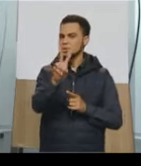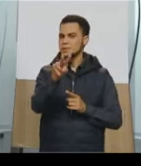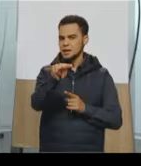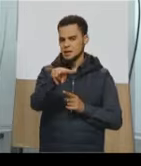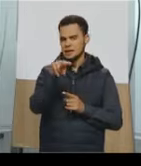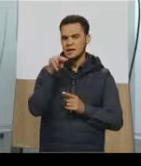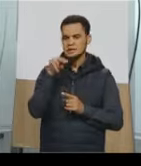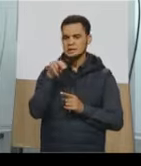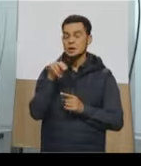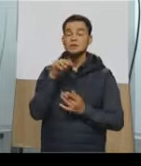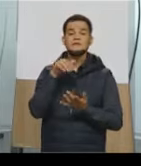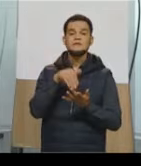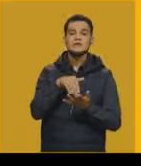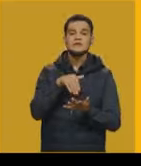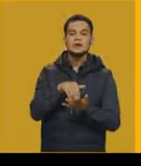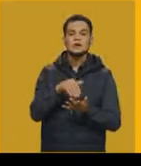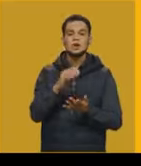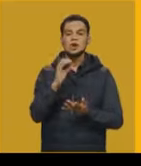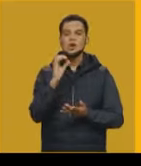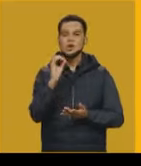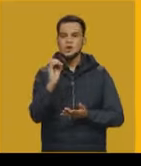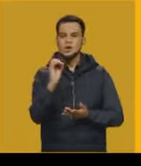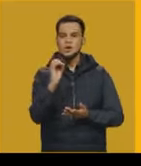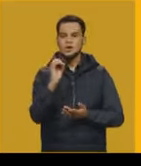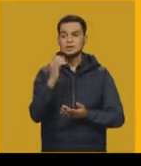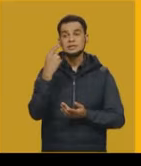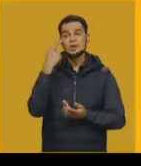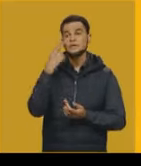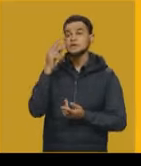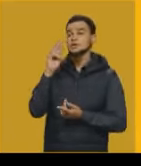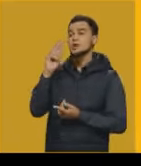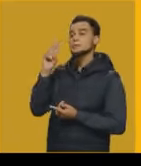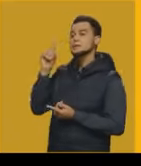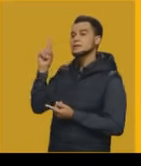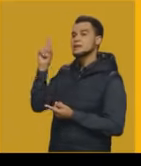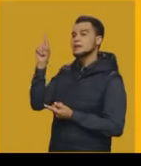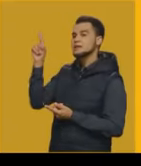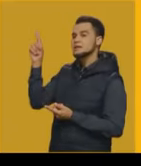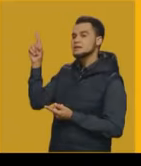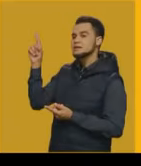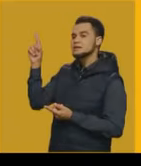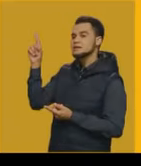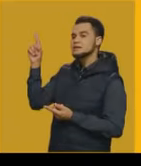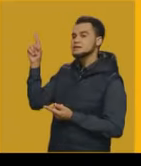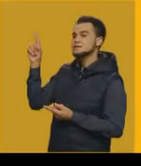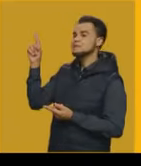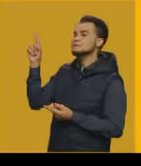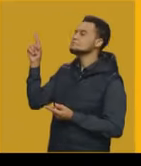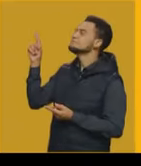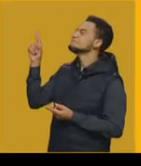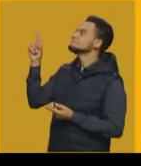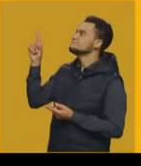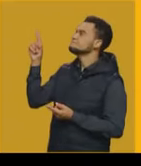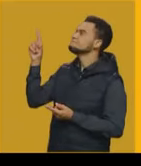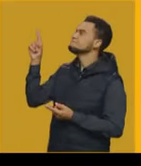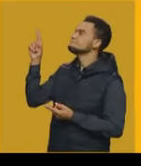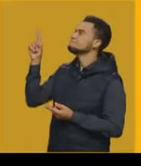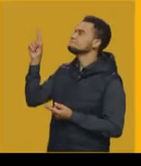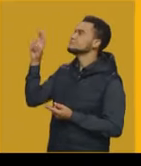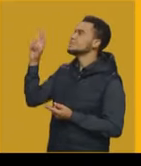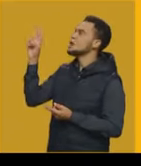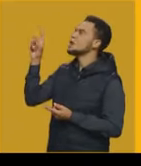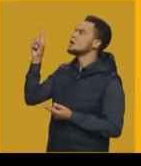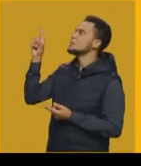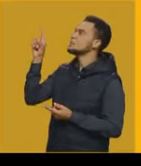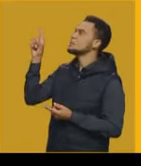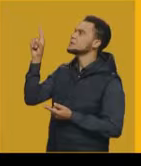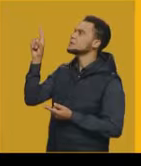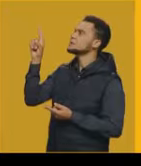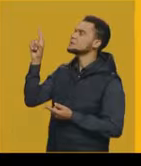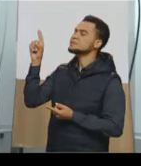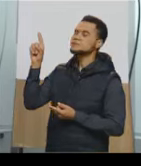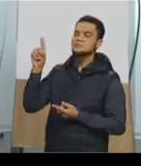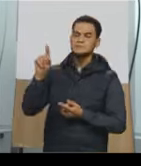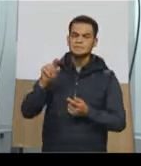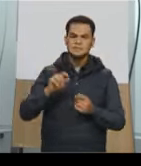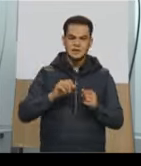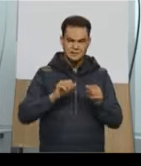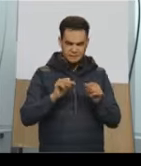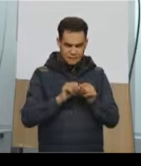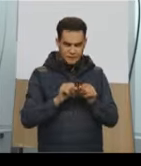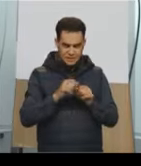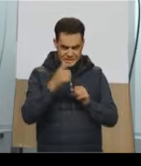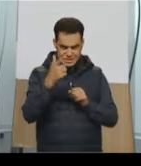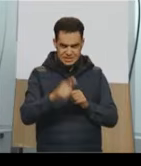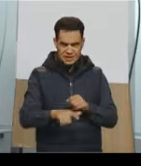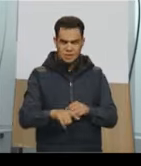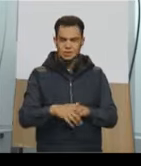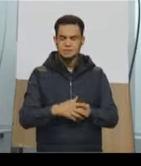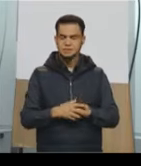terminação O. Então, o nome dele é pent2eno. Vamos fazer a próxima? Então, vamos